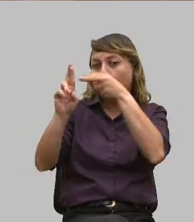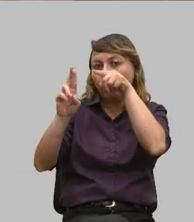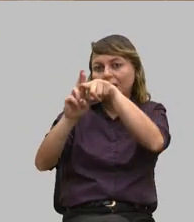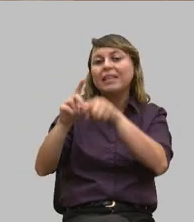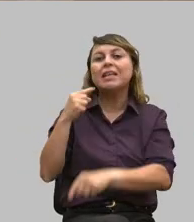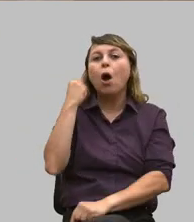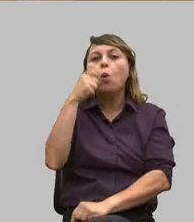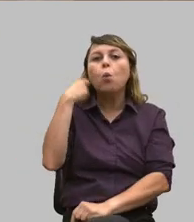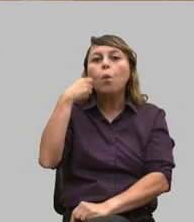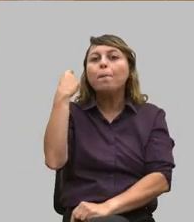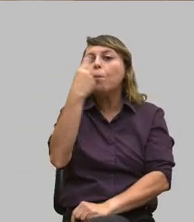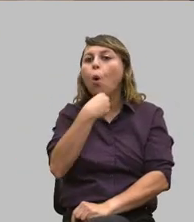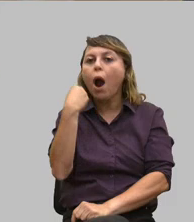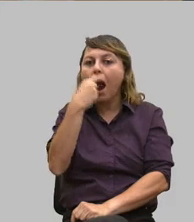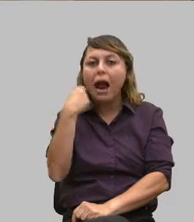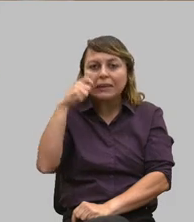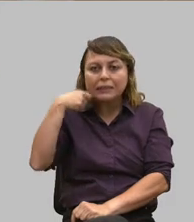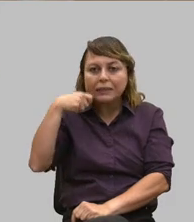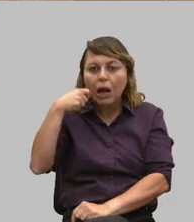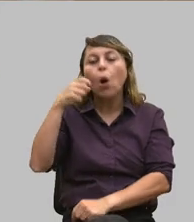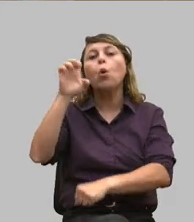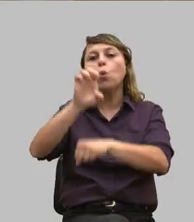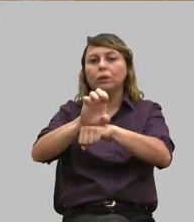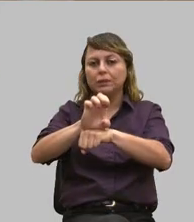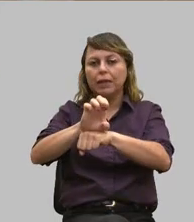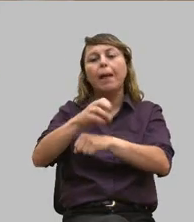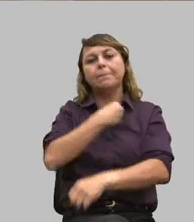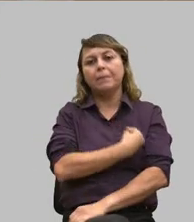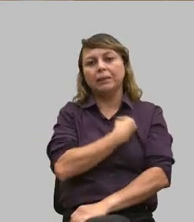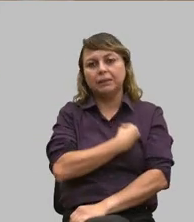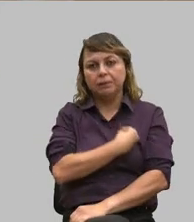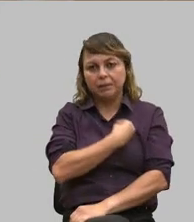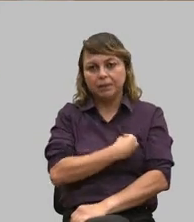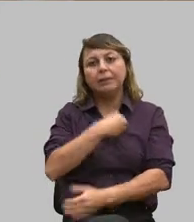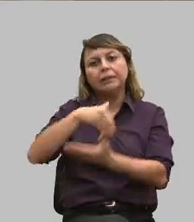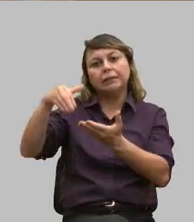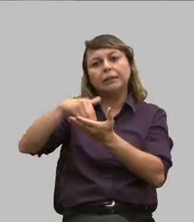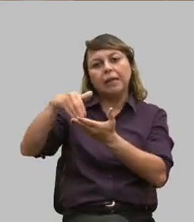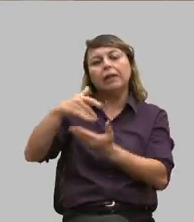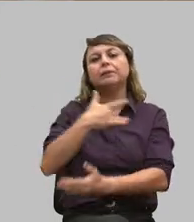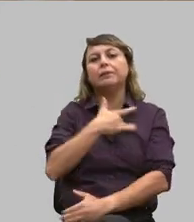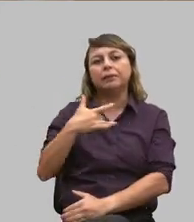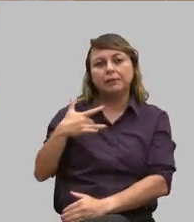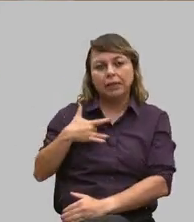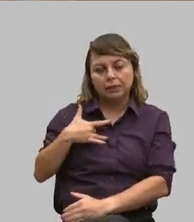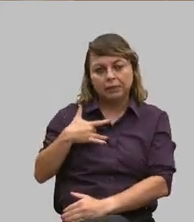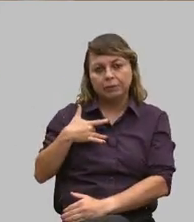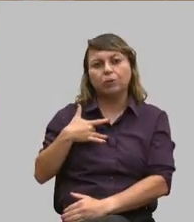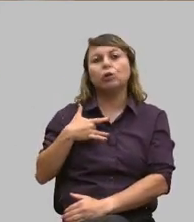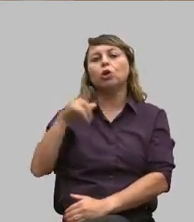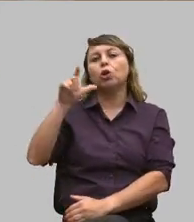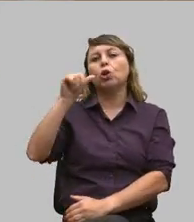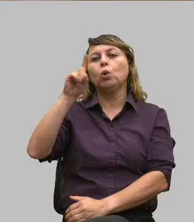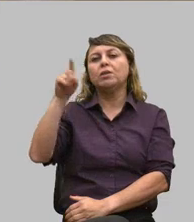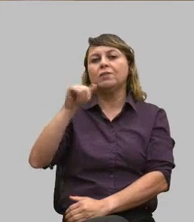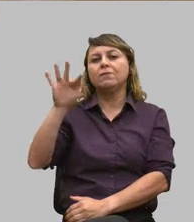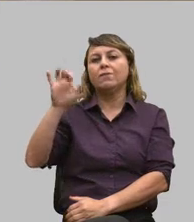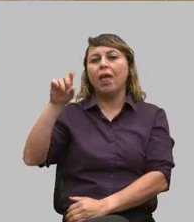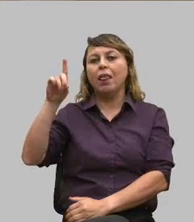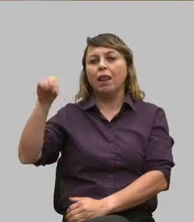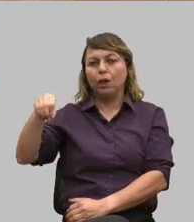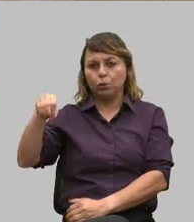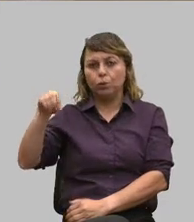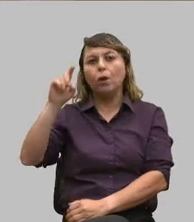no estado com a participação do secretário de Estado da Saúde tentar aí viu eh Luiz Fernando a gente compatibilizar